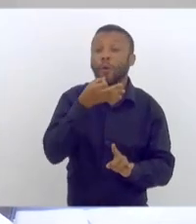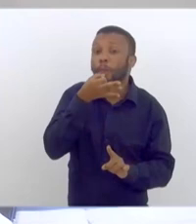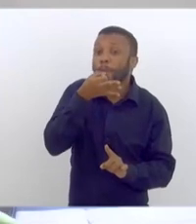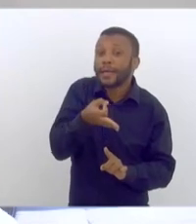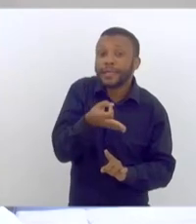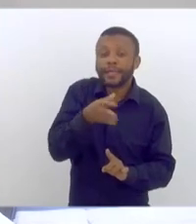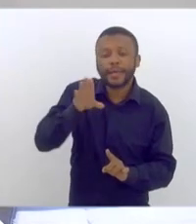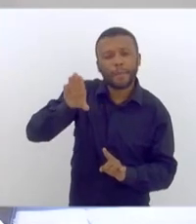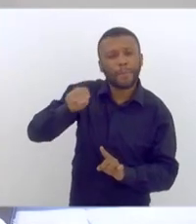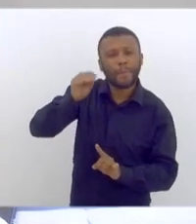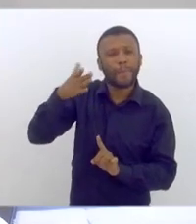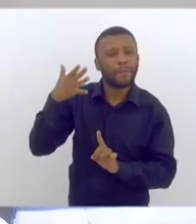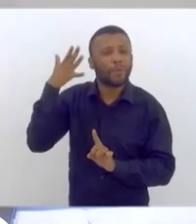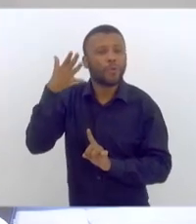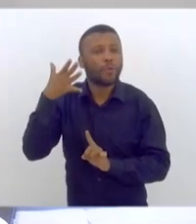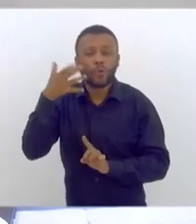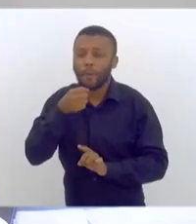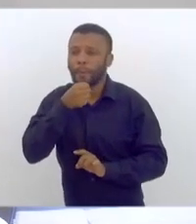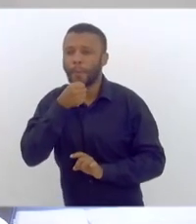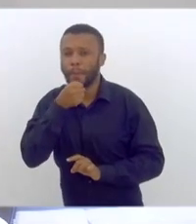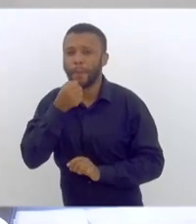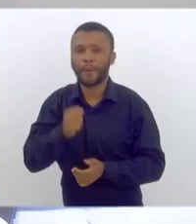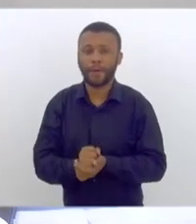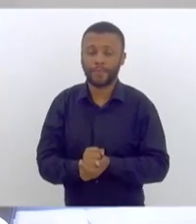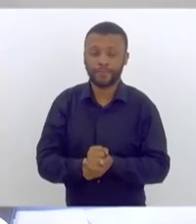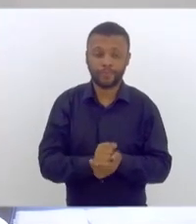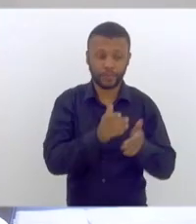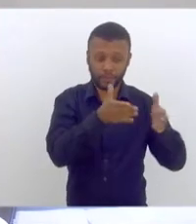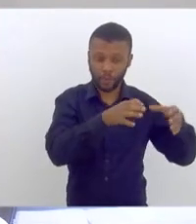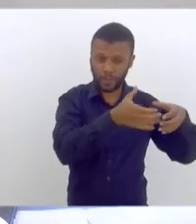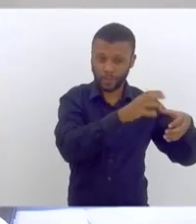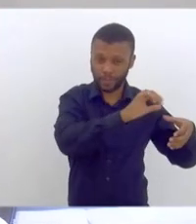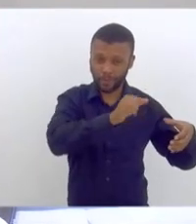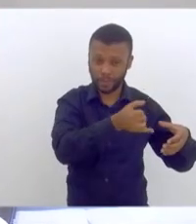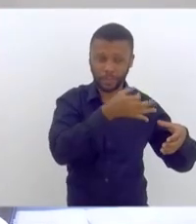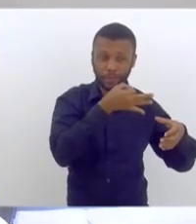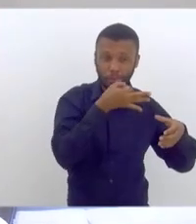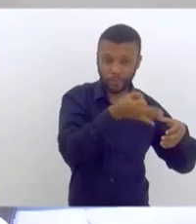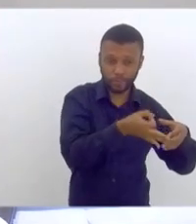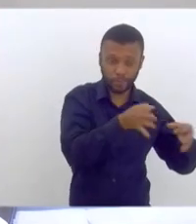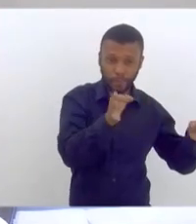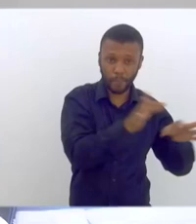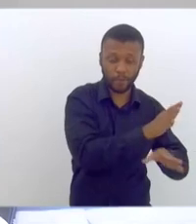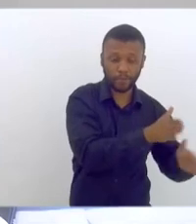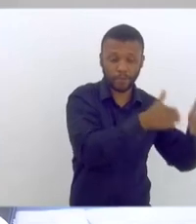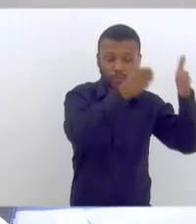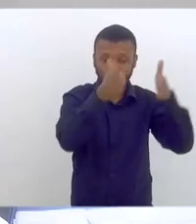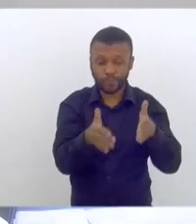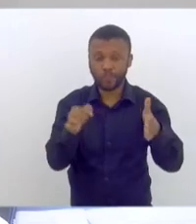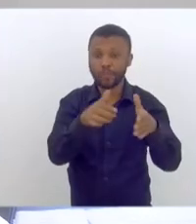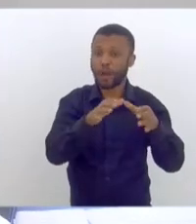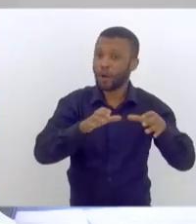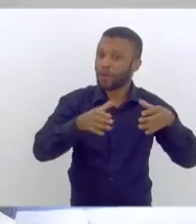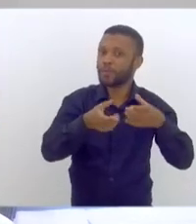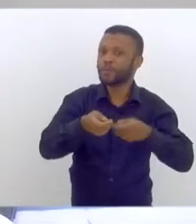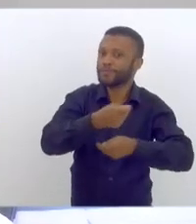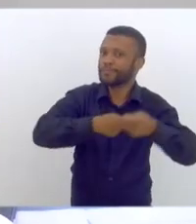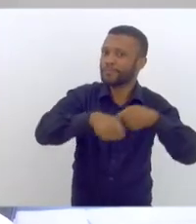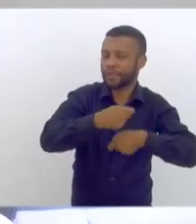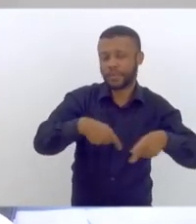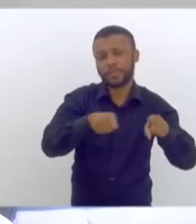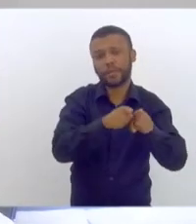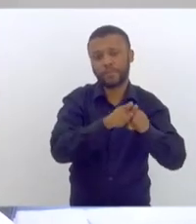em seguida foi a comissão de economia e também recebeu parecer no mérito